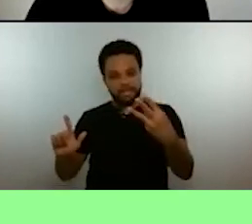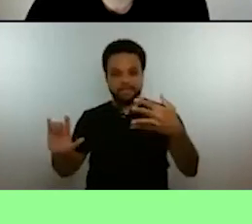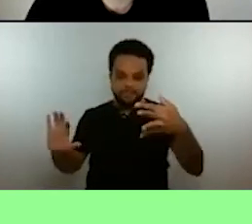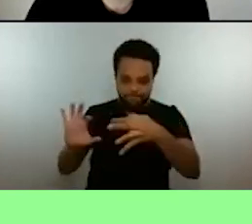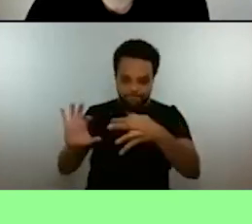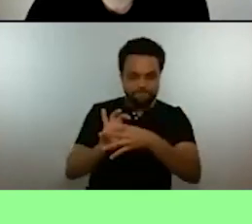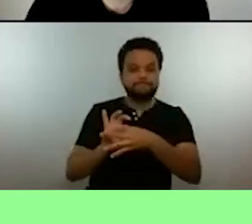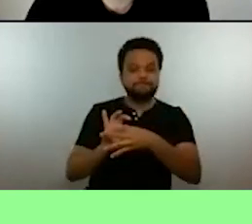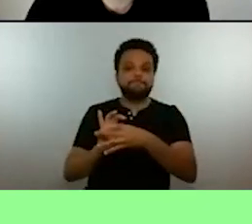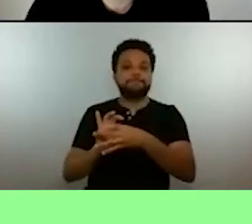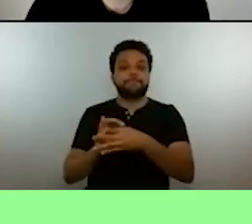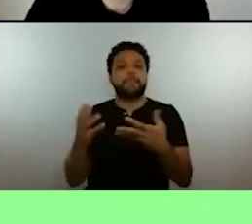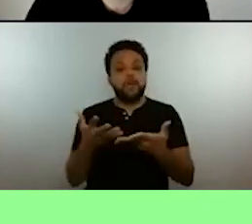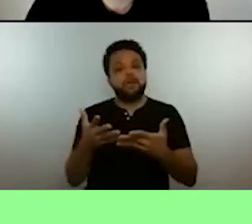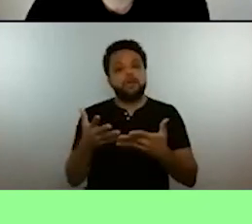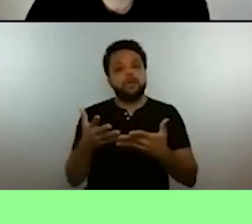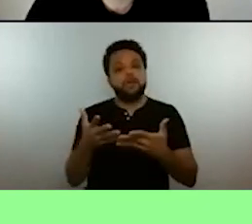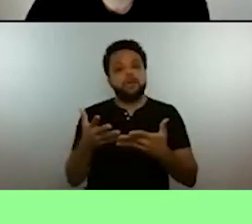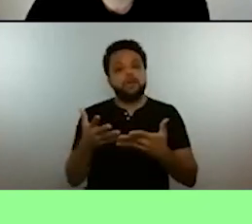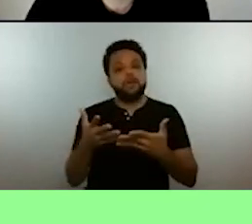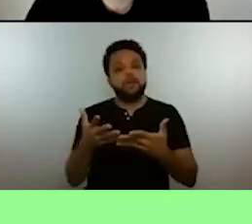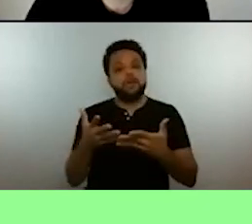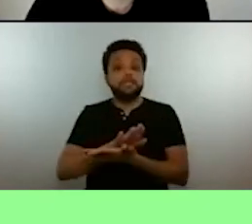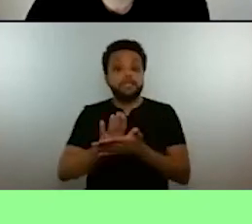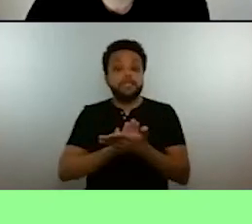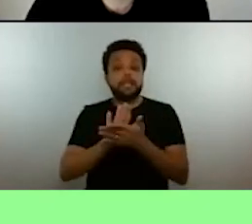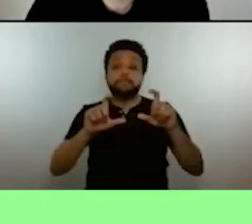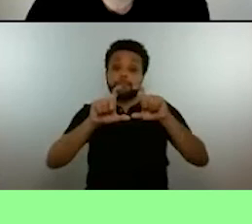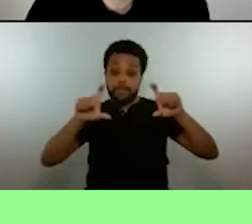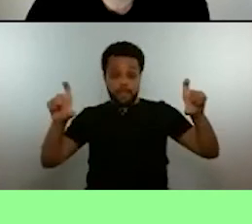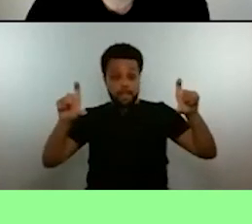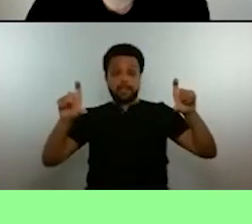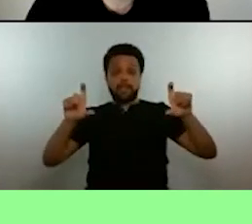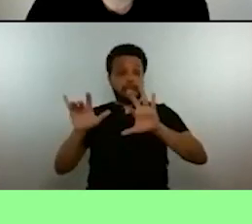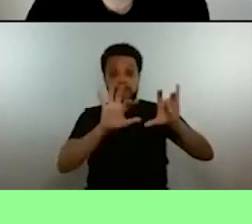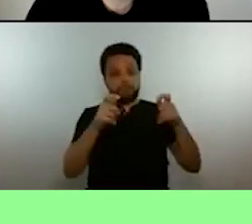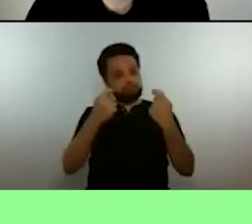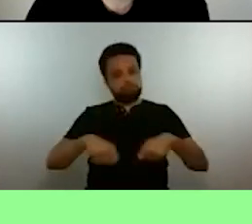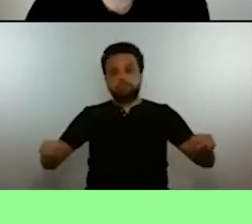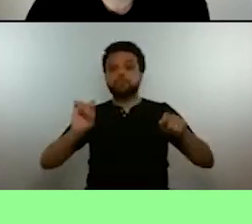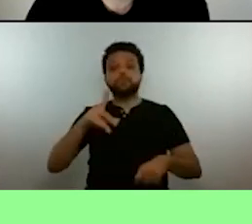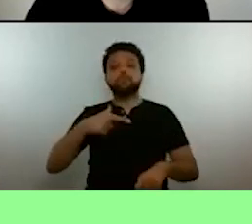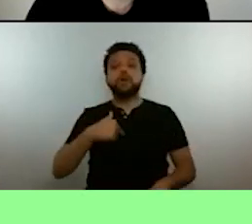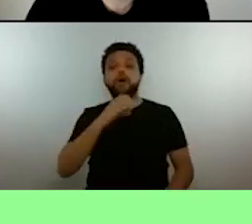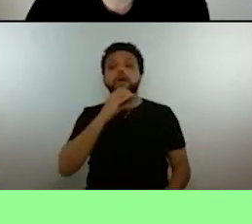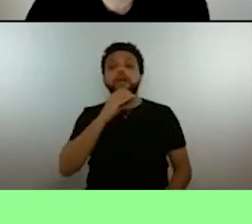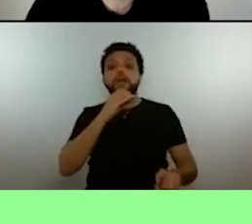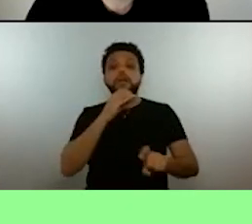agora eu uso sem o teclado virtual, só movendo ali com os